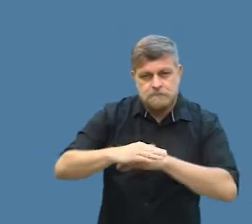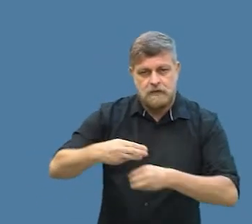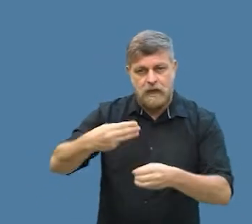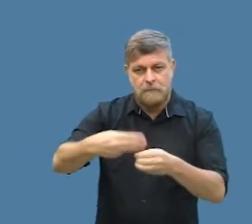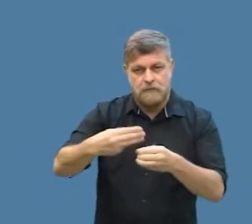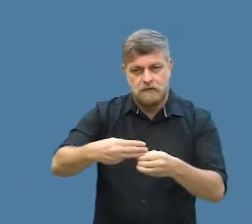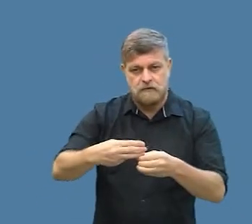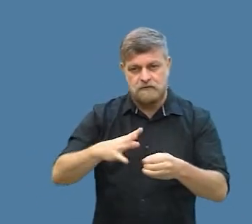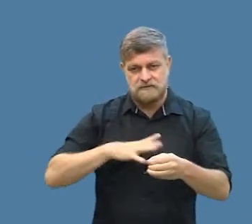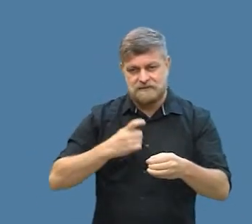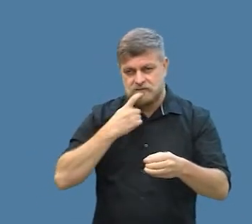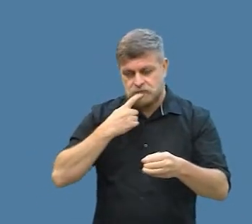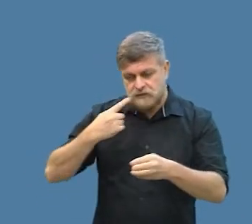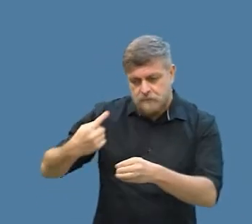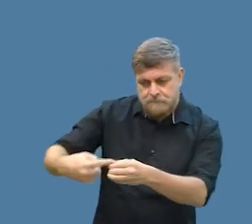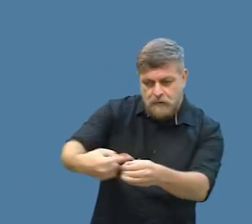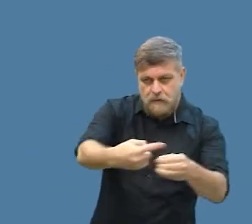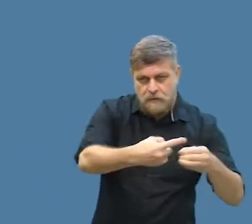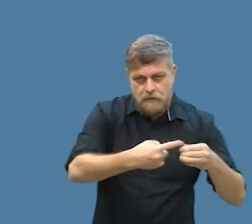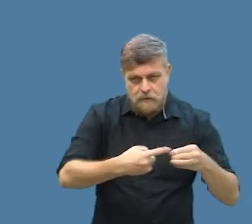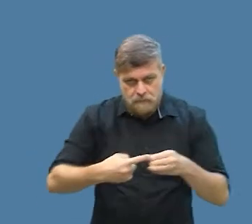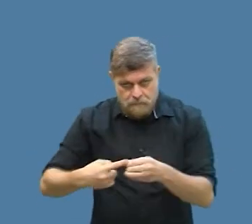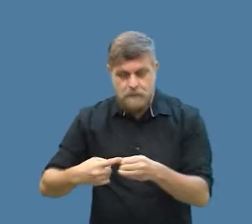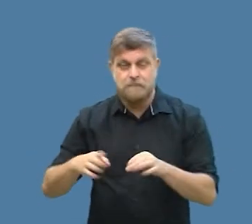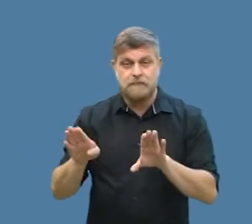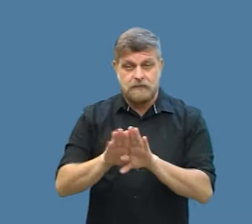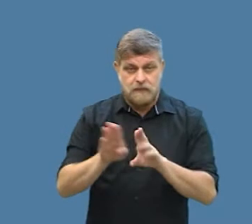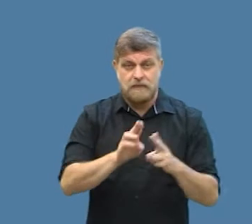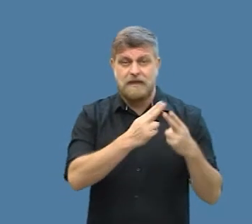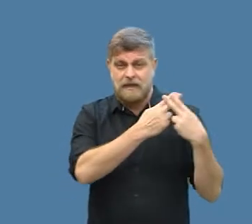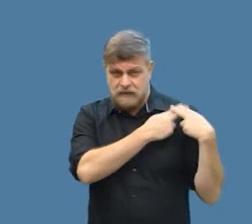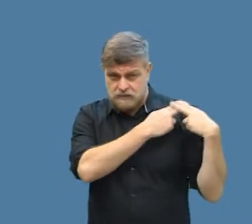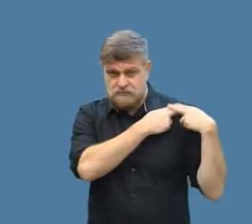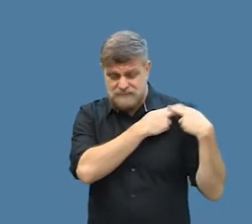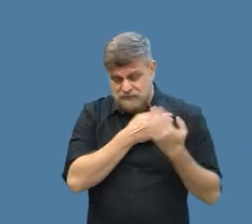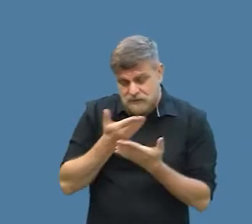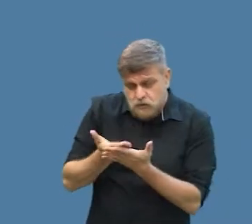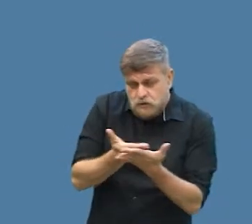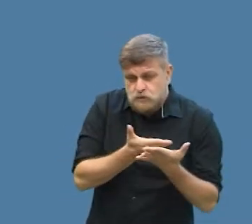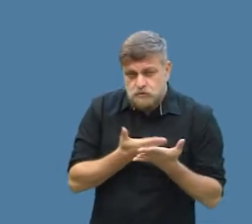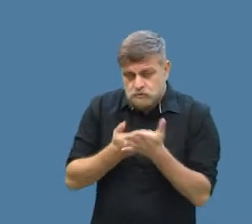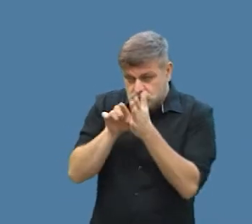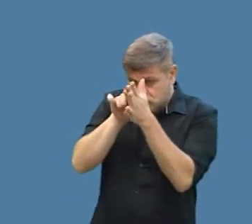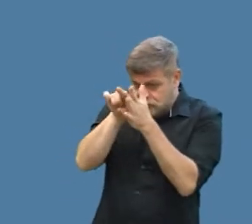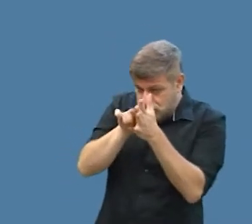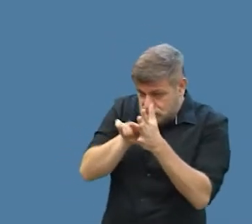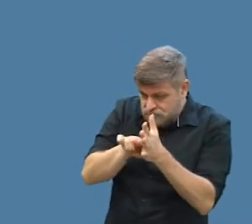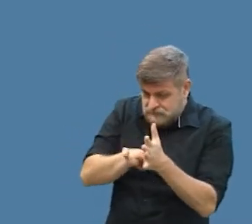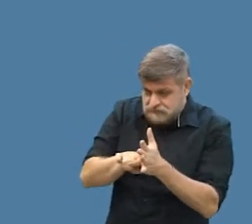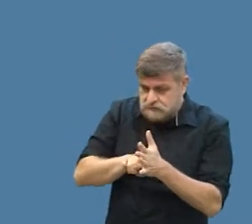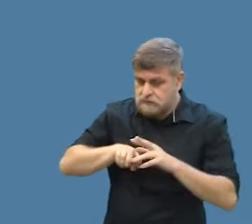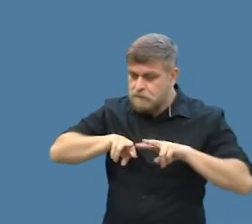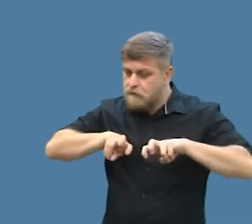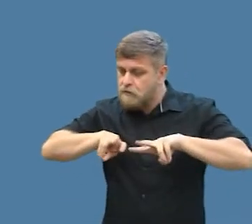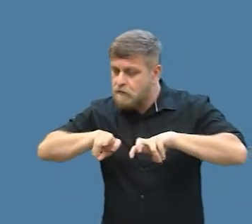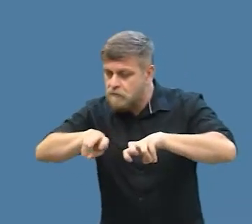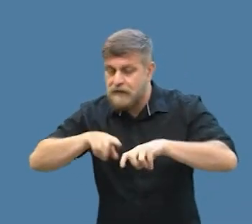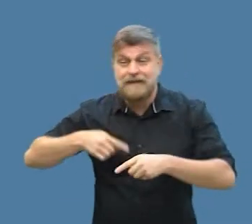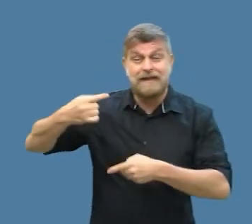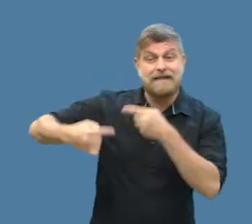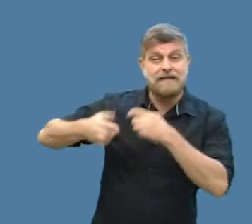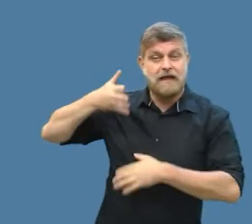com a região metropolitana de Campinas. Compete a ela também realizar estudos, pesquisas,